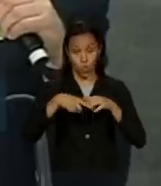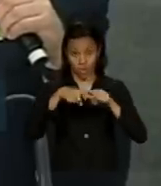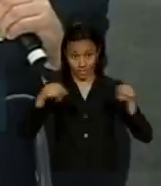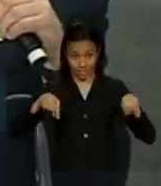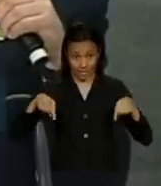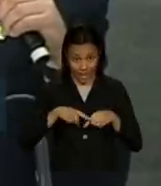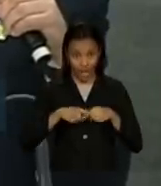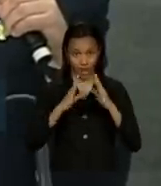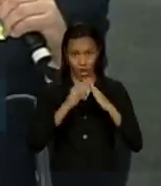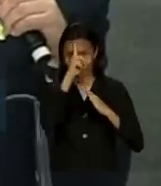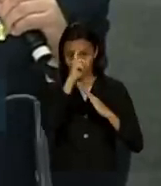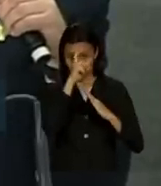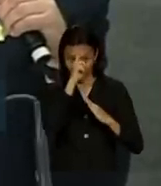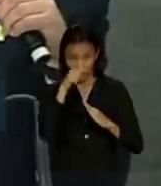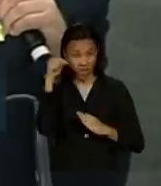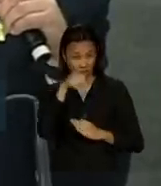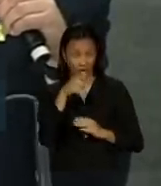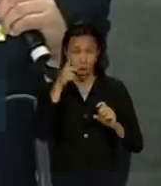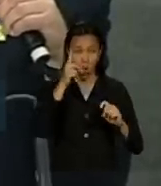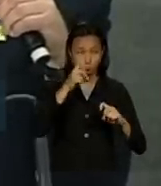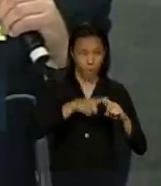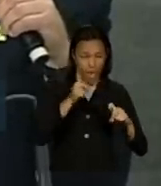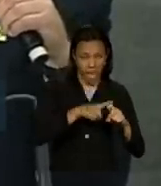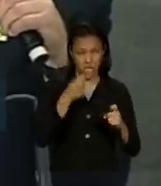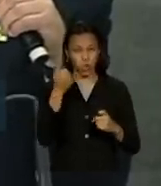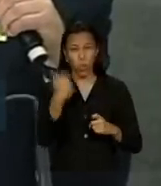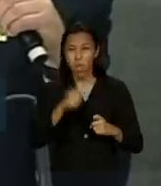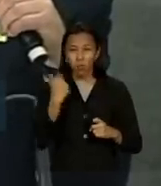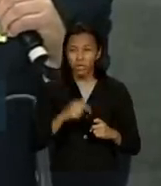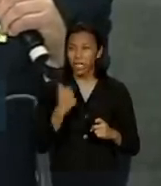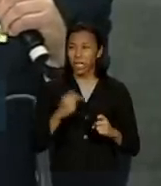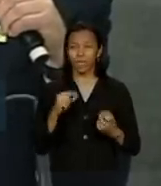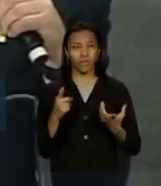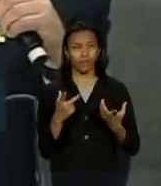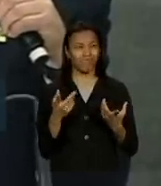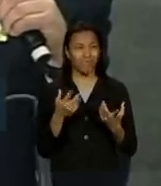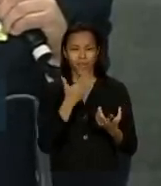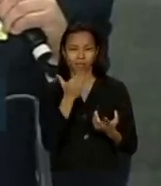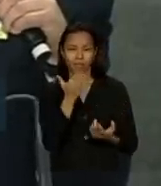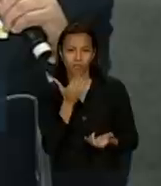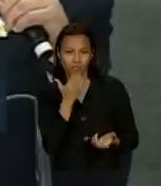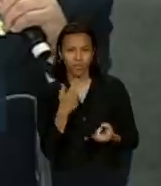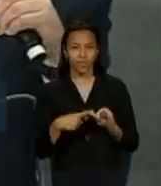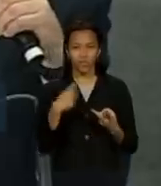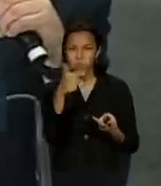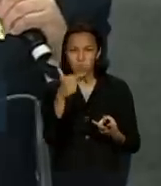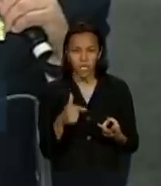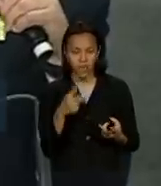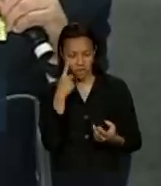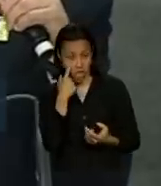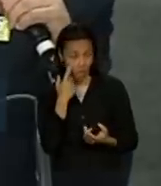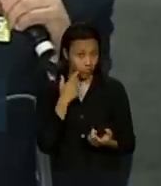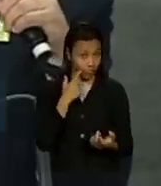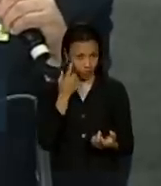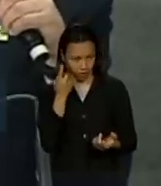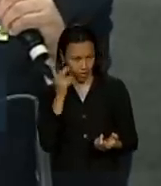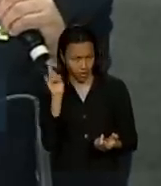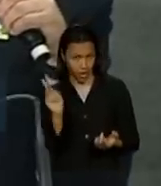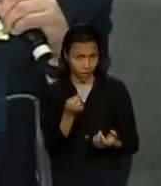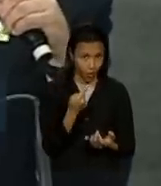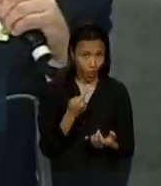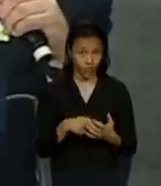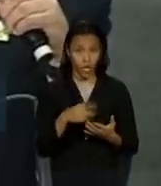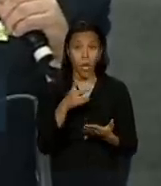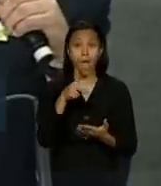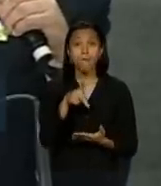eem que aquele Hospital aquele médico aquela estrutura não tem protocolos definidos ou vai ali e vai olhando e vai resolvendo improvisando ou